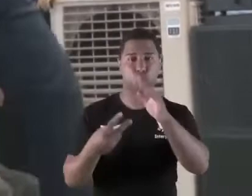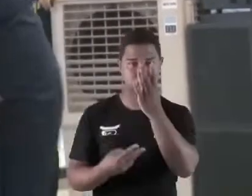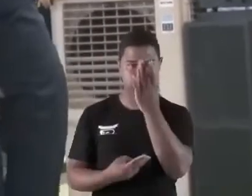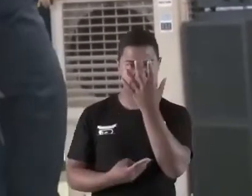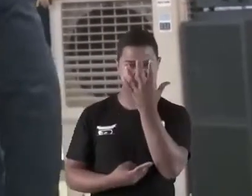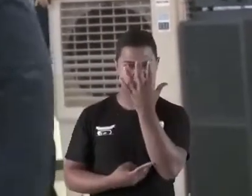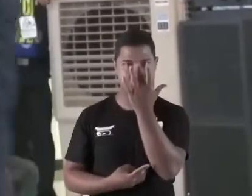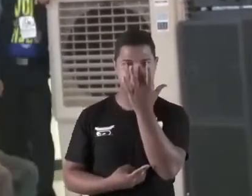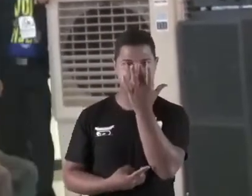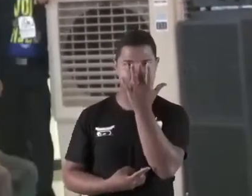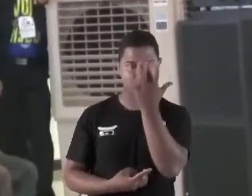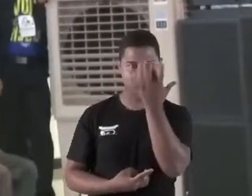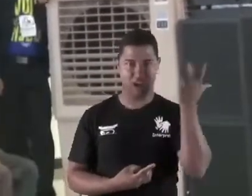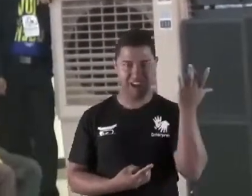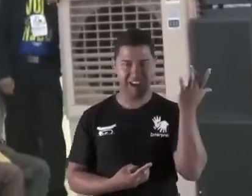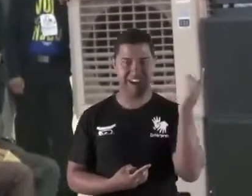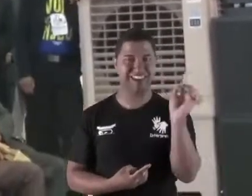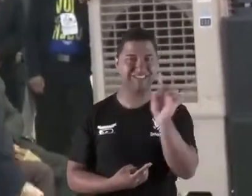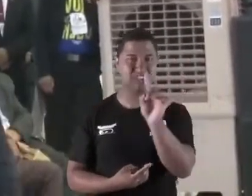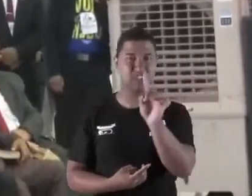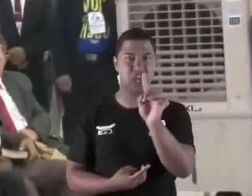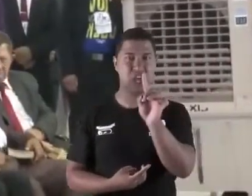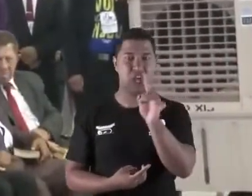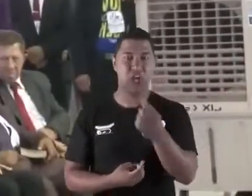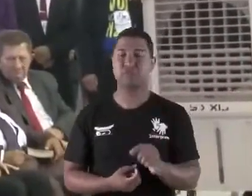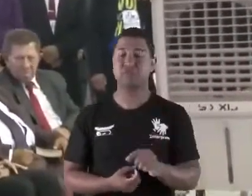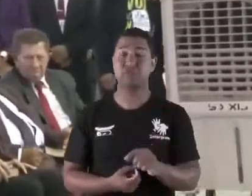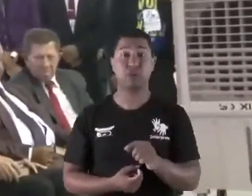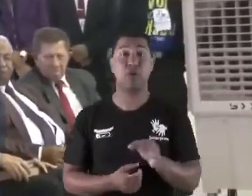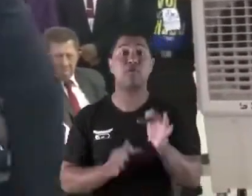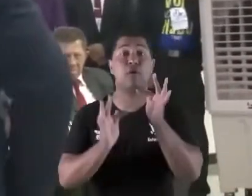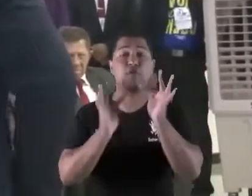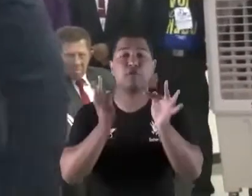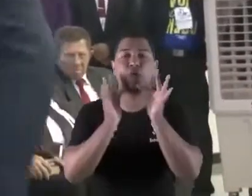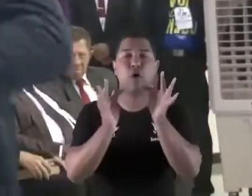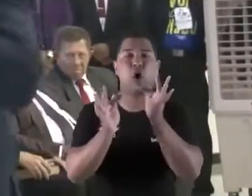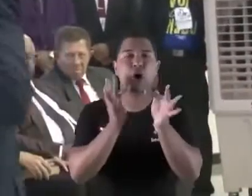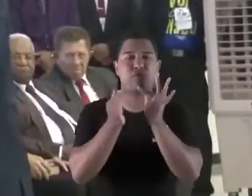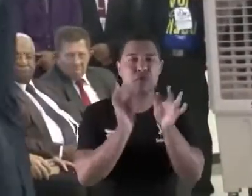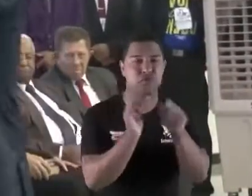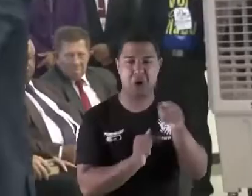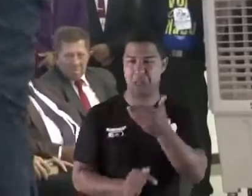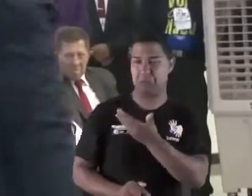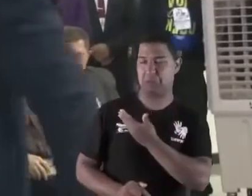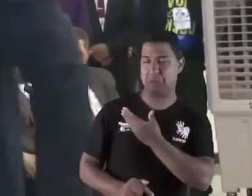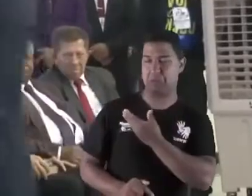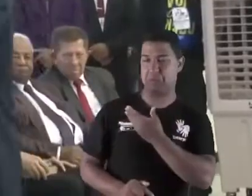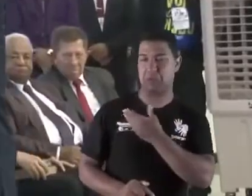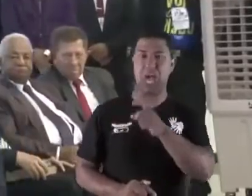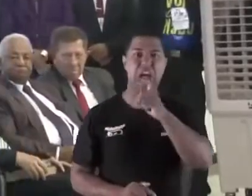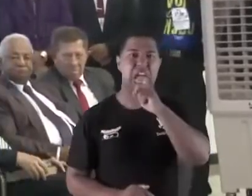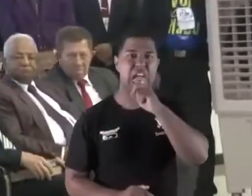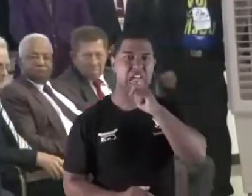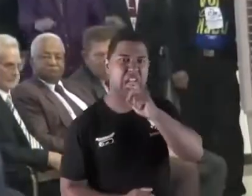duas caras, inventa fofoca. Quem tem duas caras, é invejoso. Quem tem duas